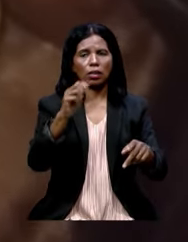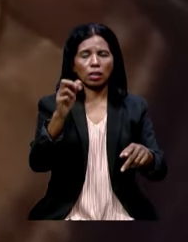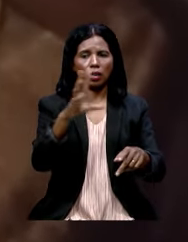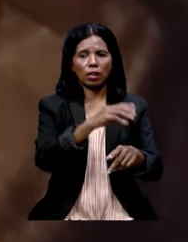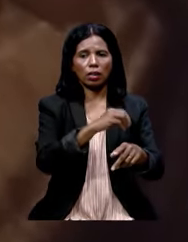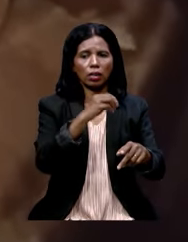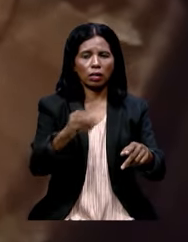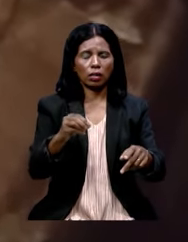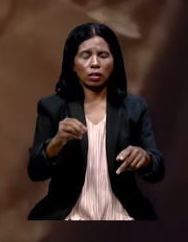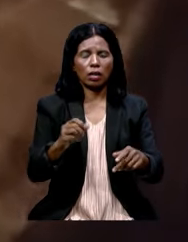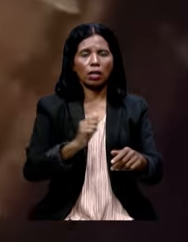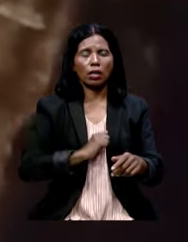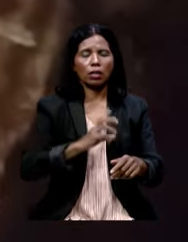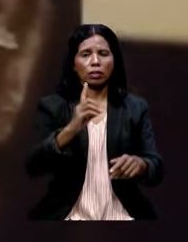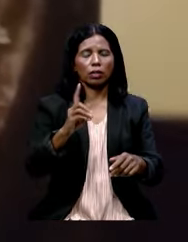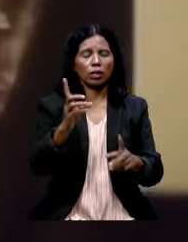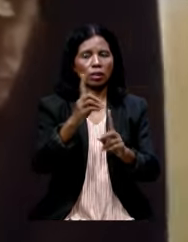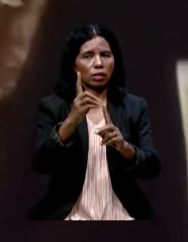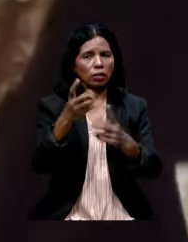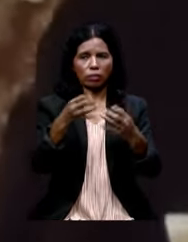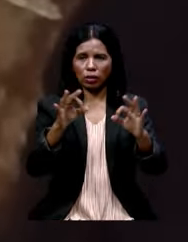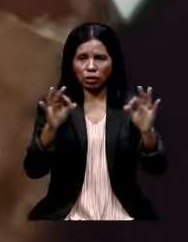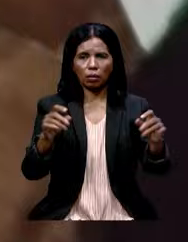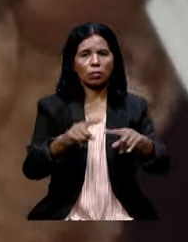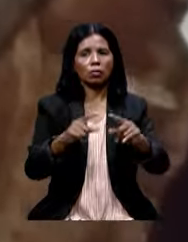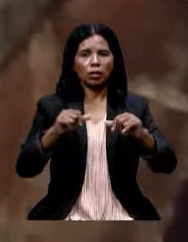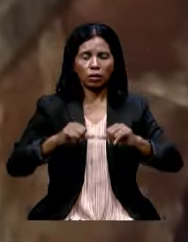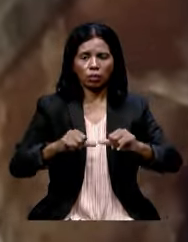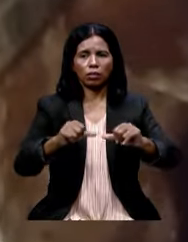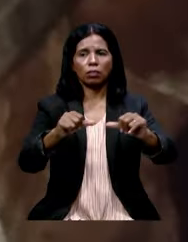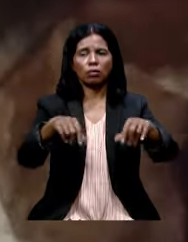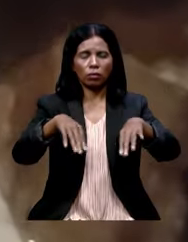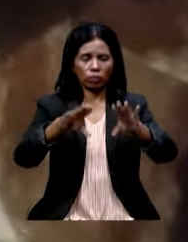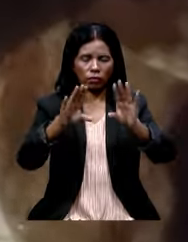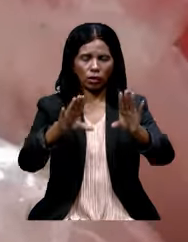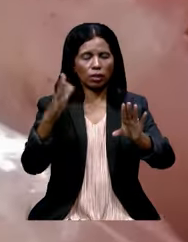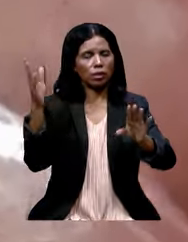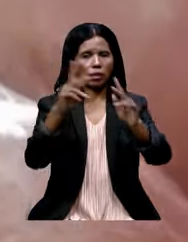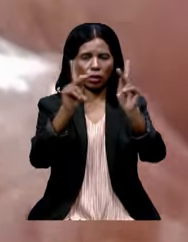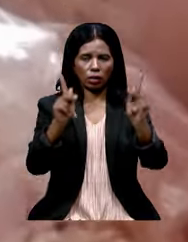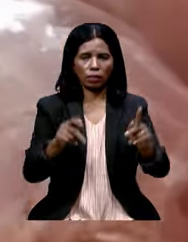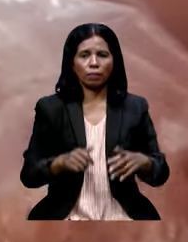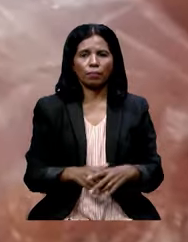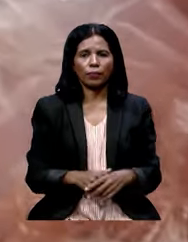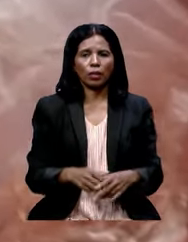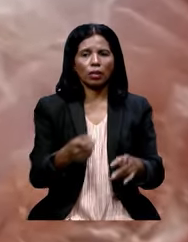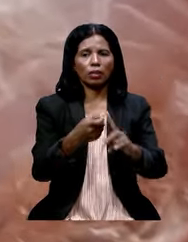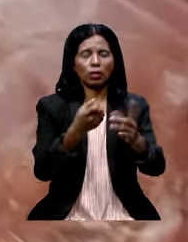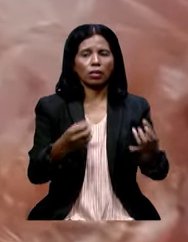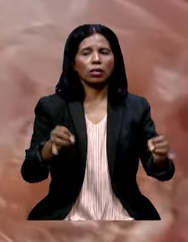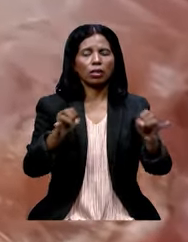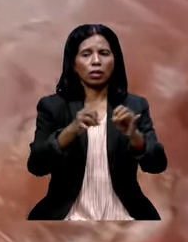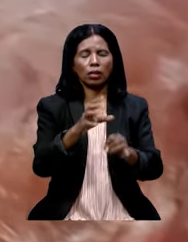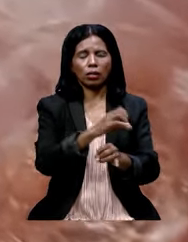no Loza Myanmar Audien, liu ona prazo, mas Becira continua fan e Loza. Além de né, Rússia Inspeção